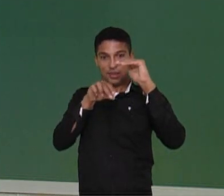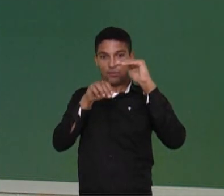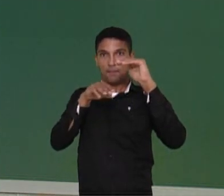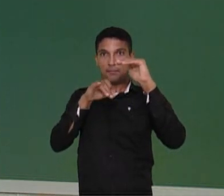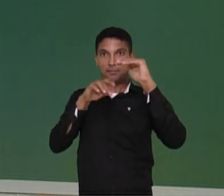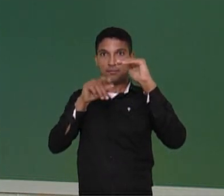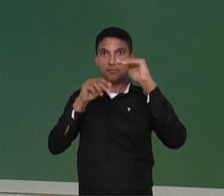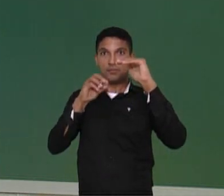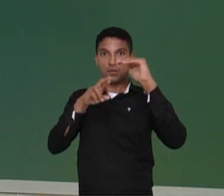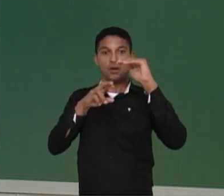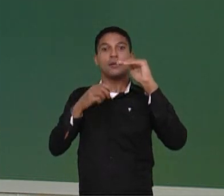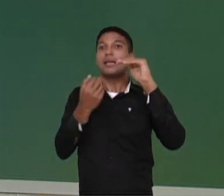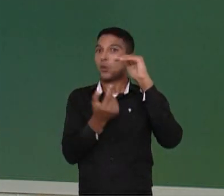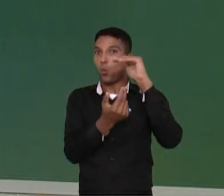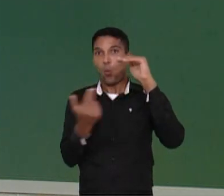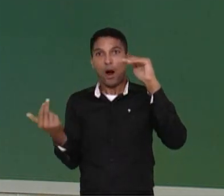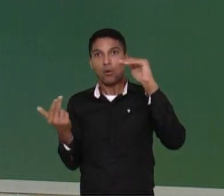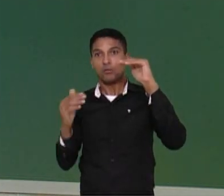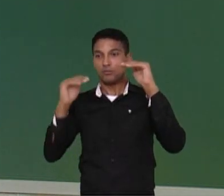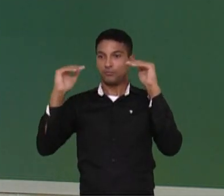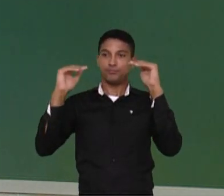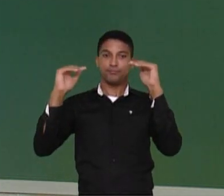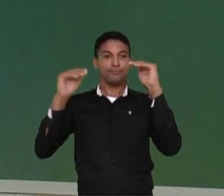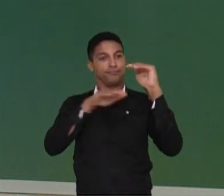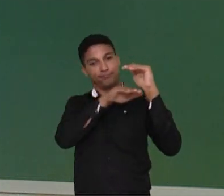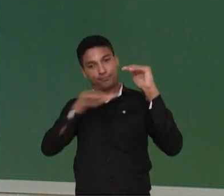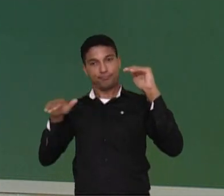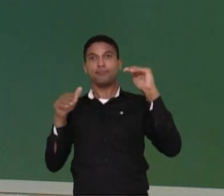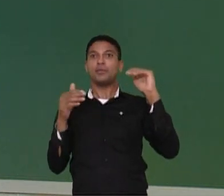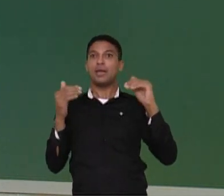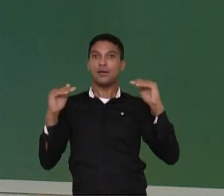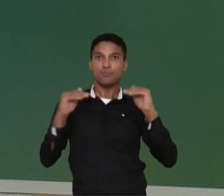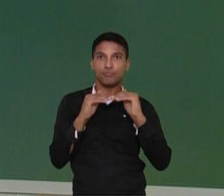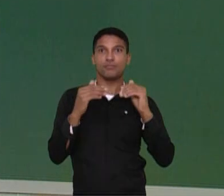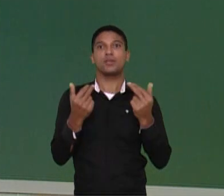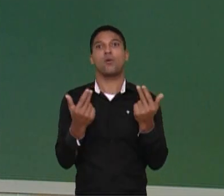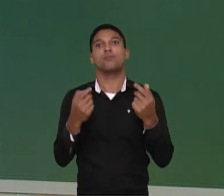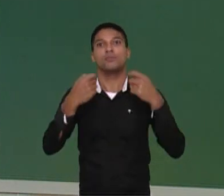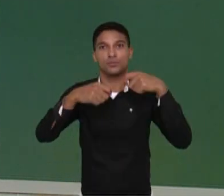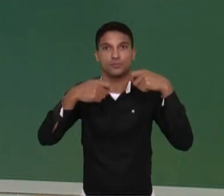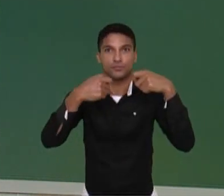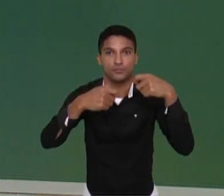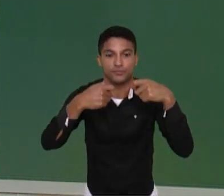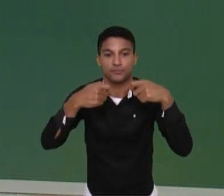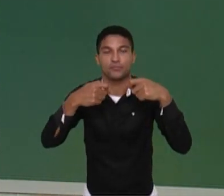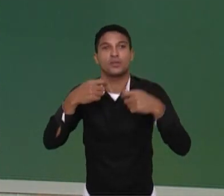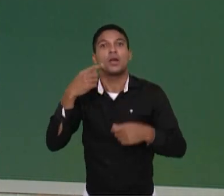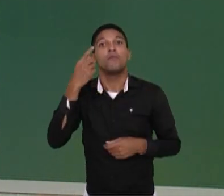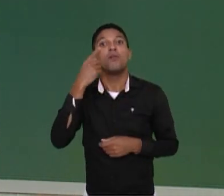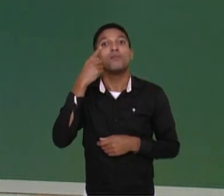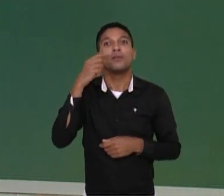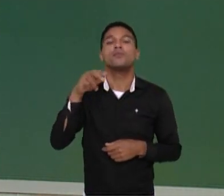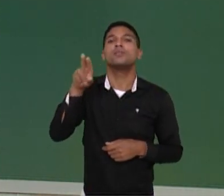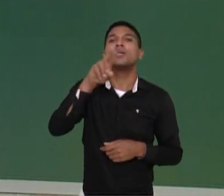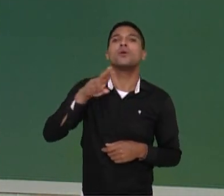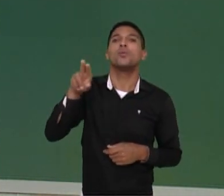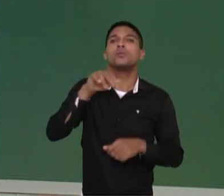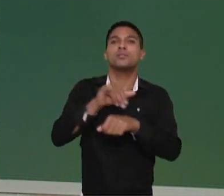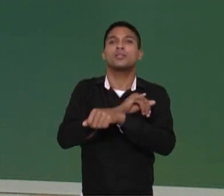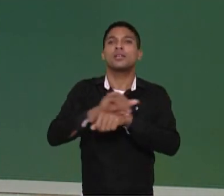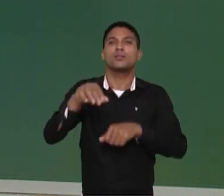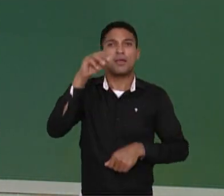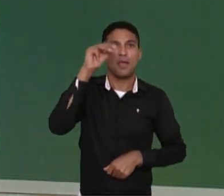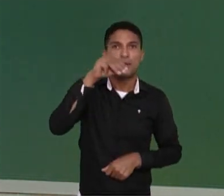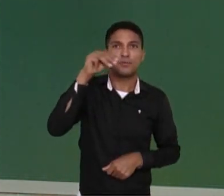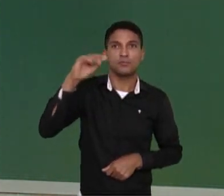Tá? A gente utiliza isso, uma técnica para utilizar de uma forma mais rápida, o mínimo múltiplo comum. Mas eu vou dar uma outra